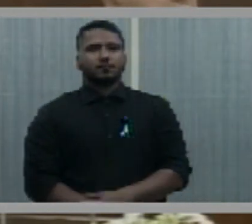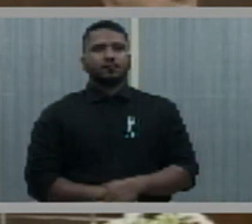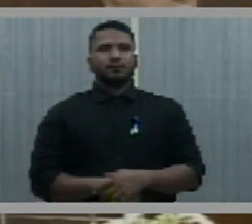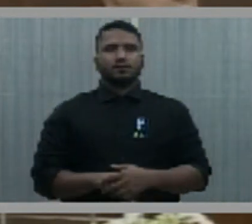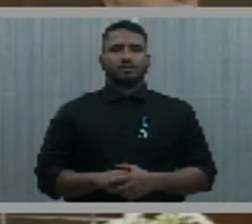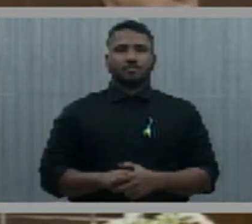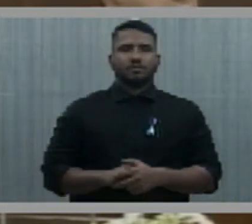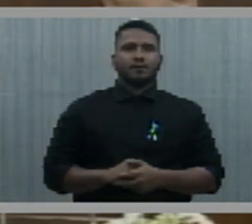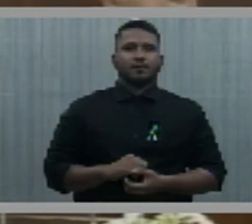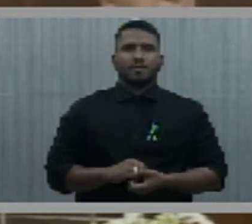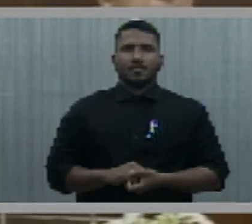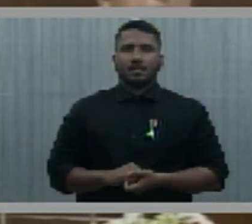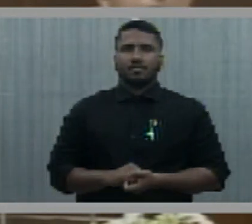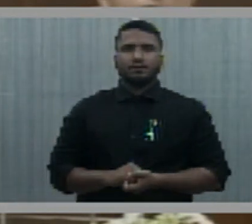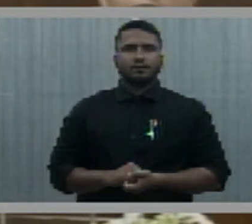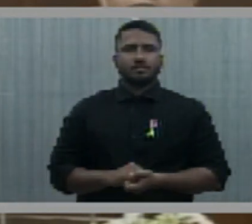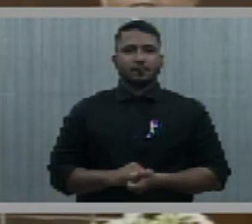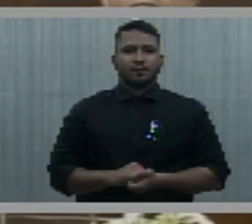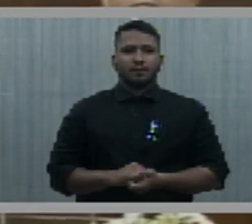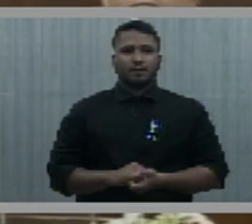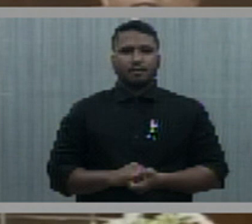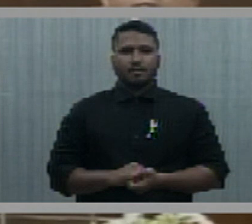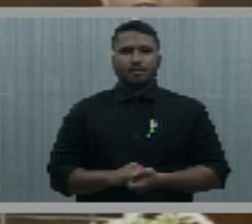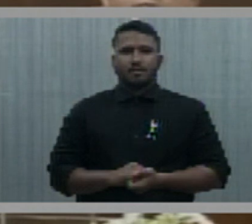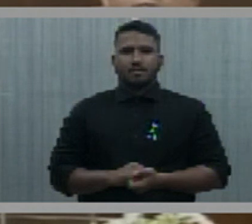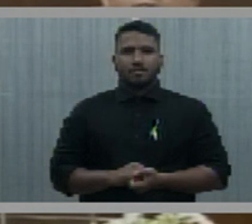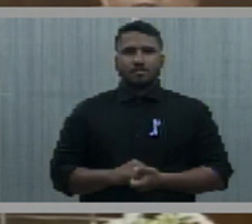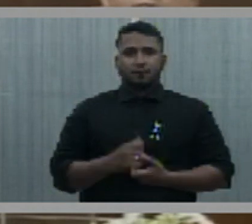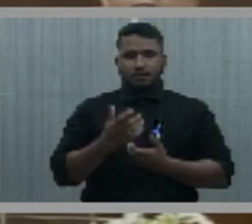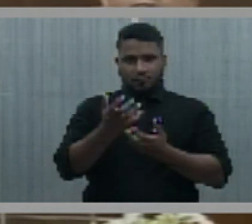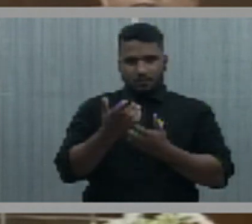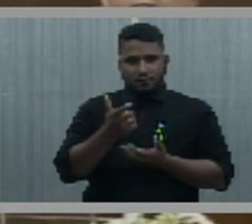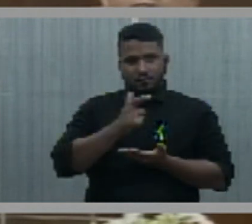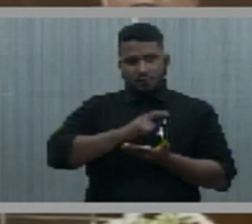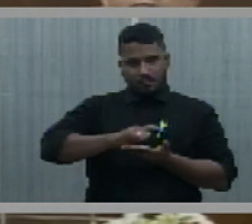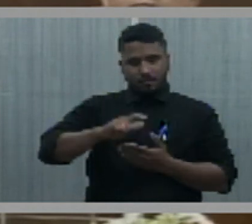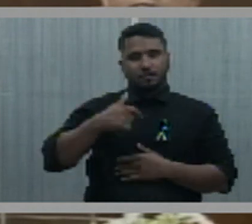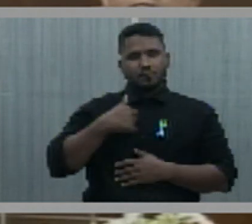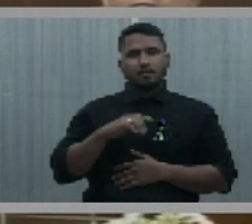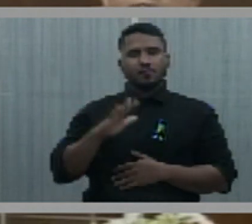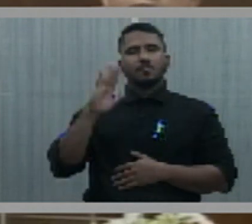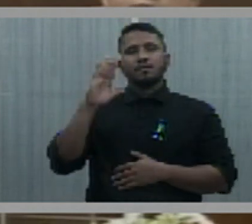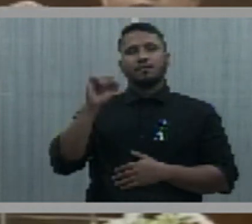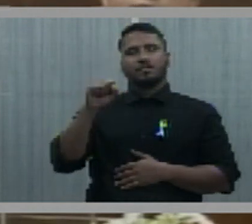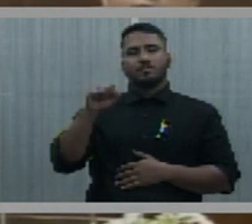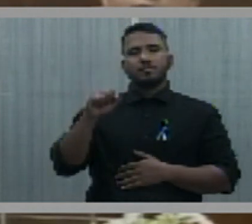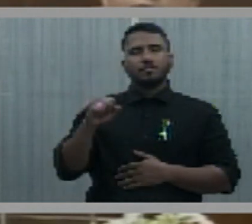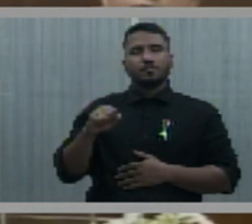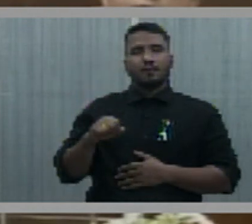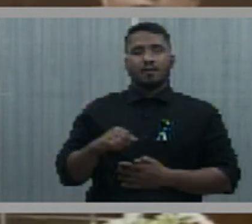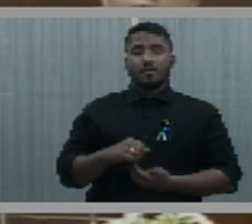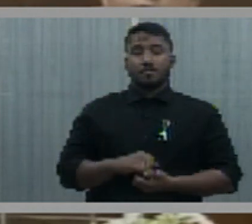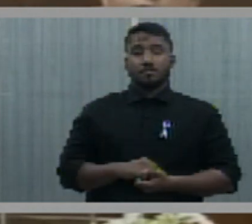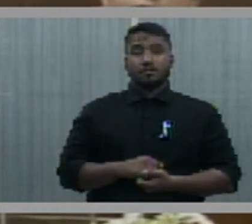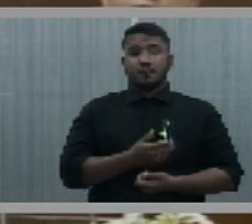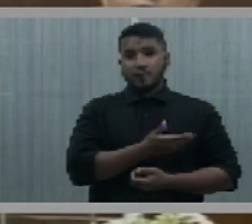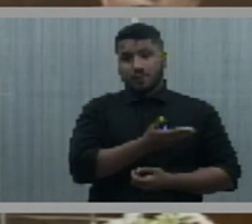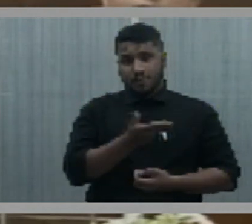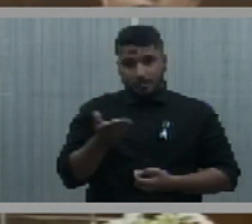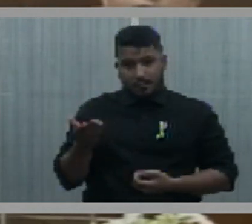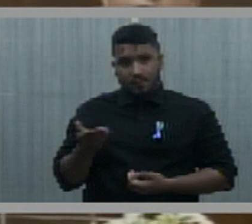essenciais de qualidade para a população. Quero continuar a me colocar junto a estes